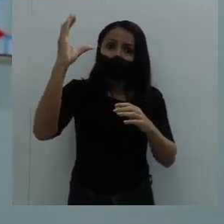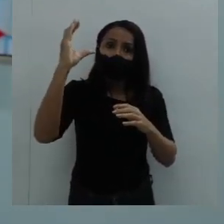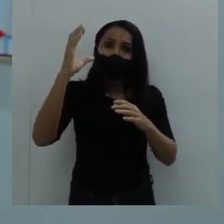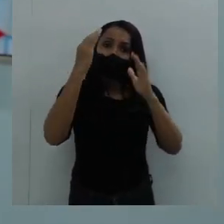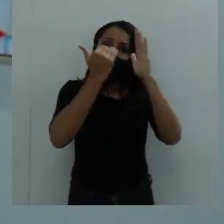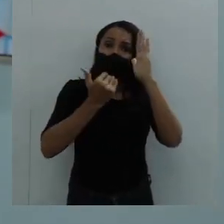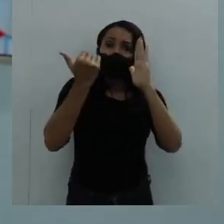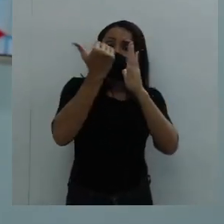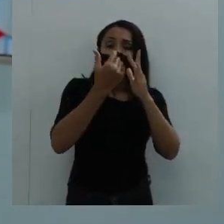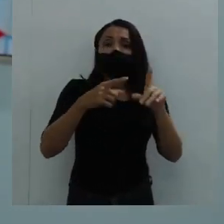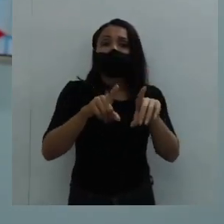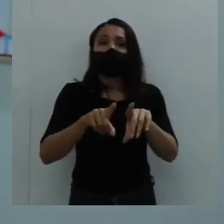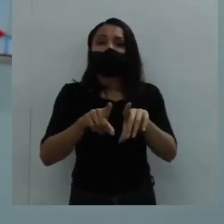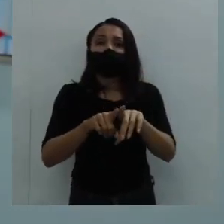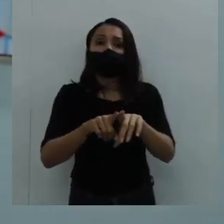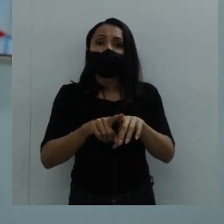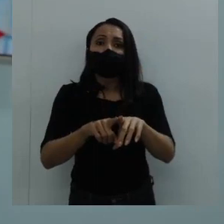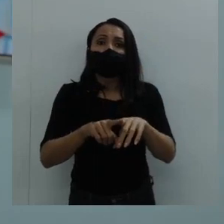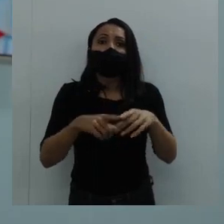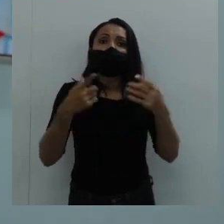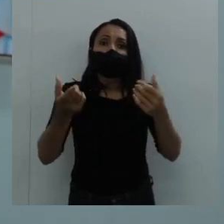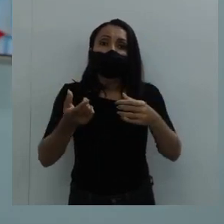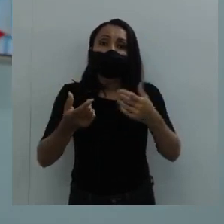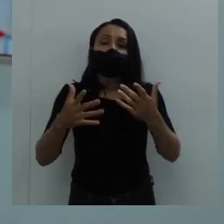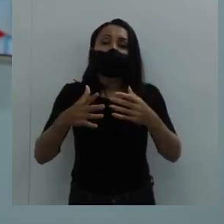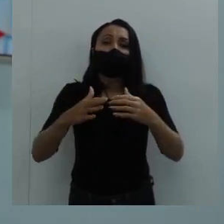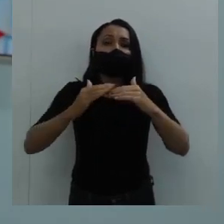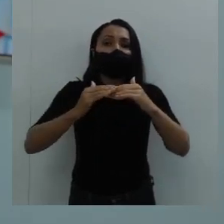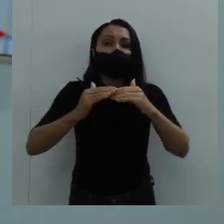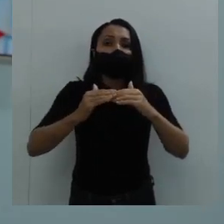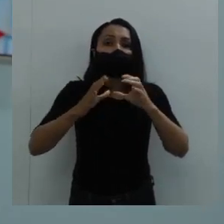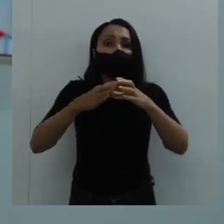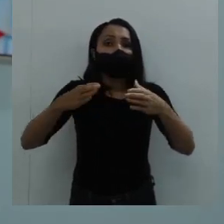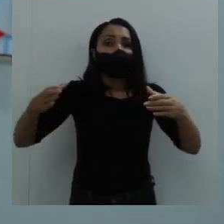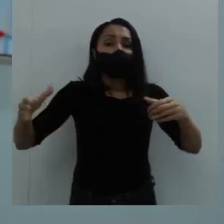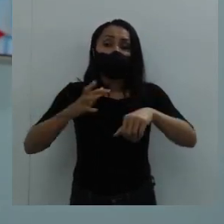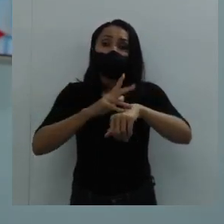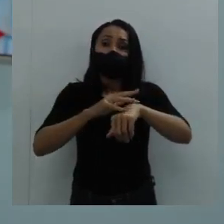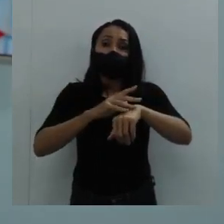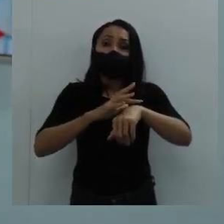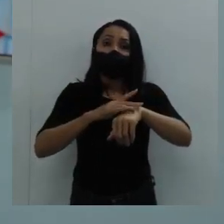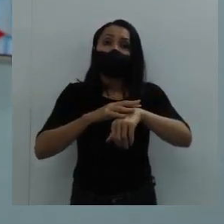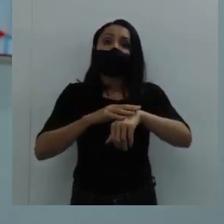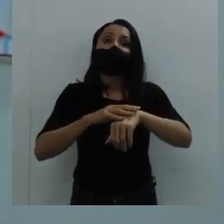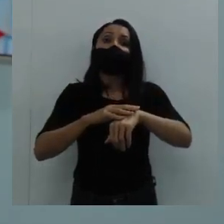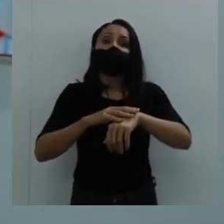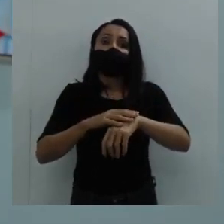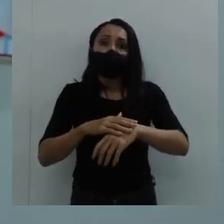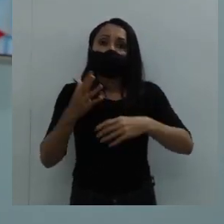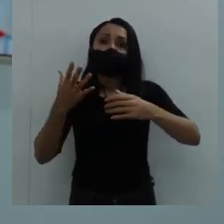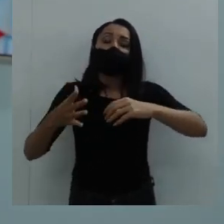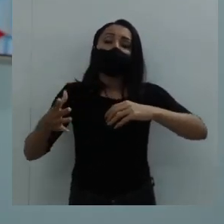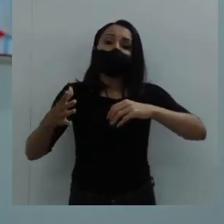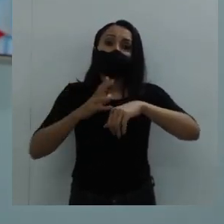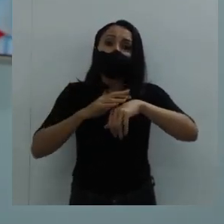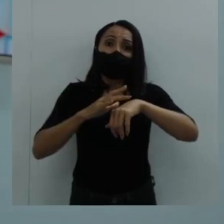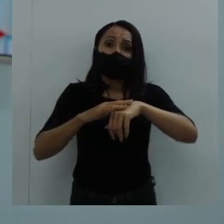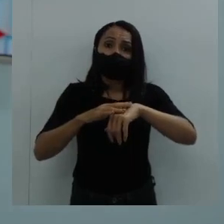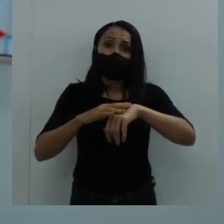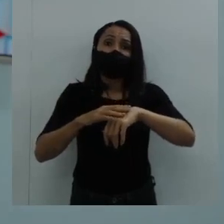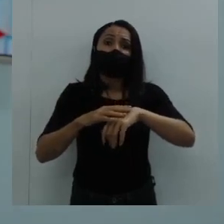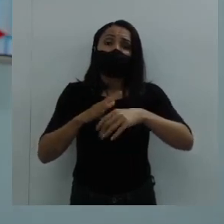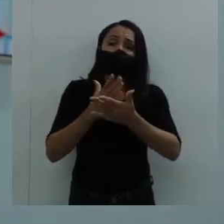além também de aumentar o número de doenças que são causadas por alguns mosquitos, né?